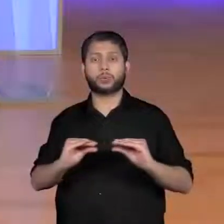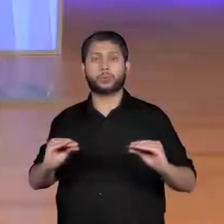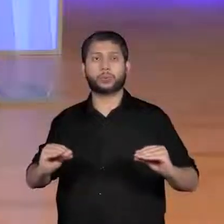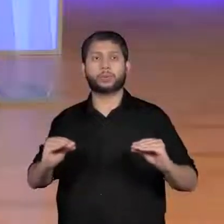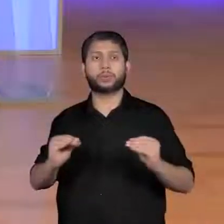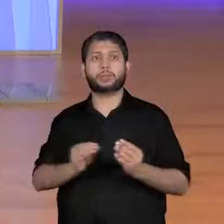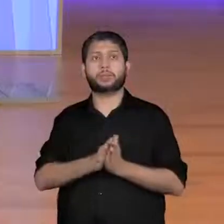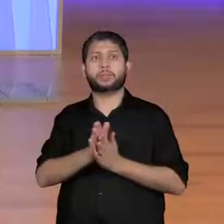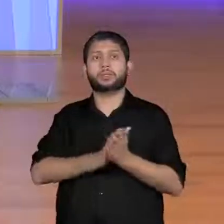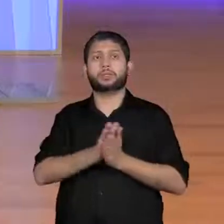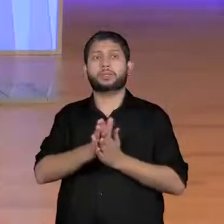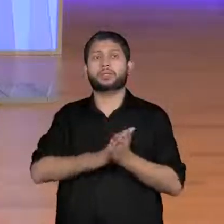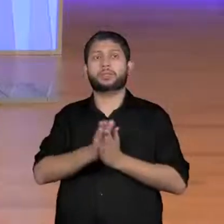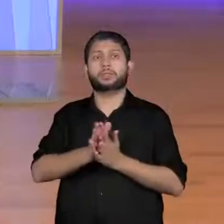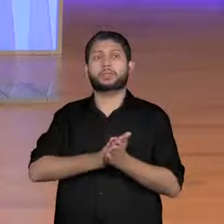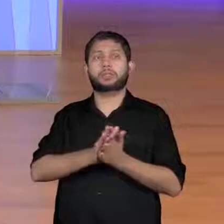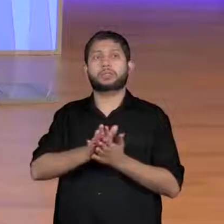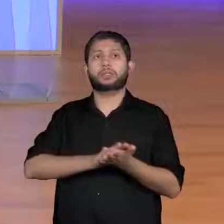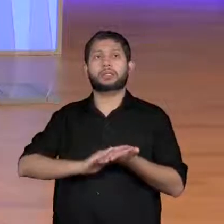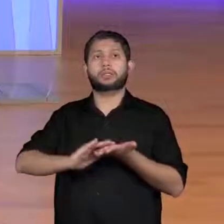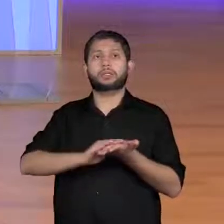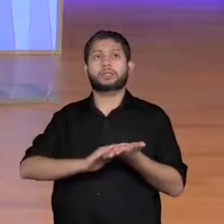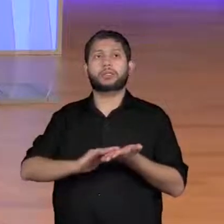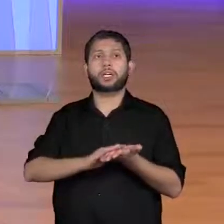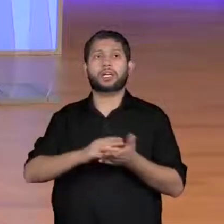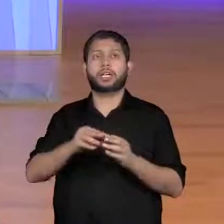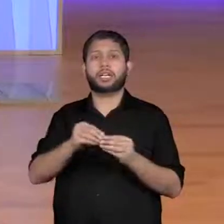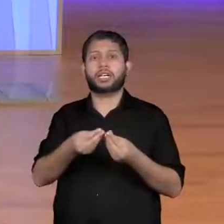ó. Eu vou até...